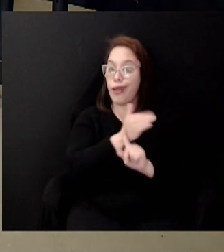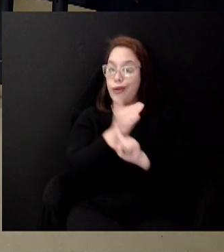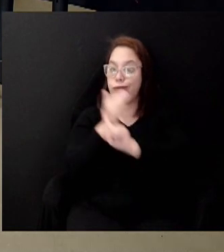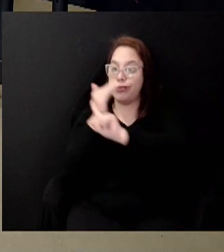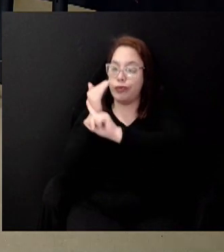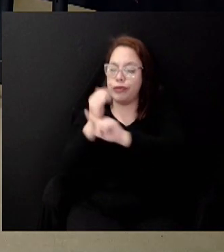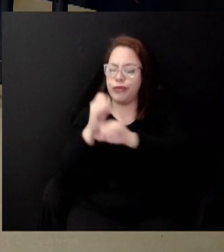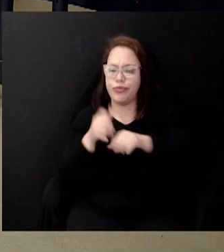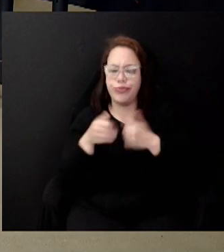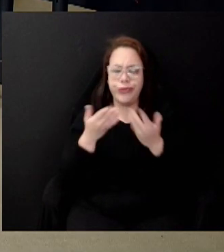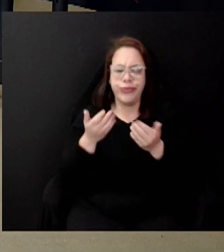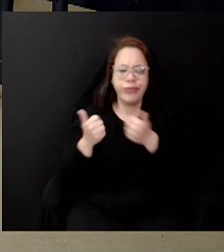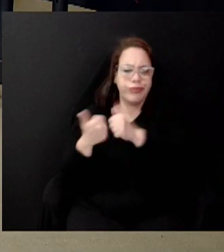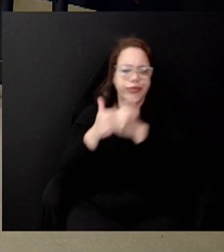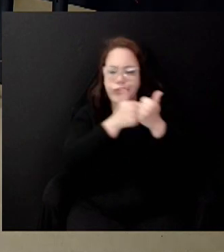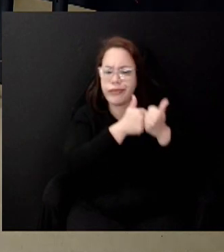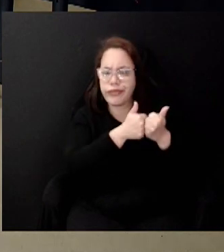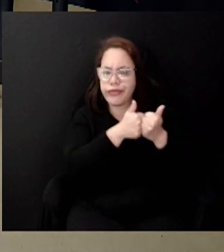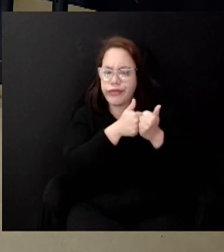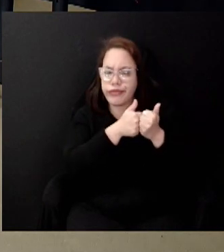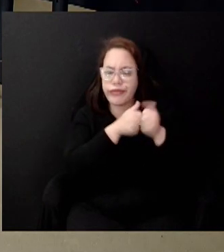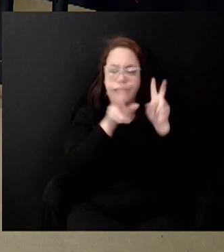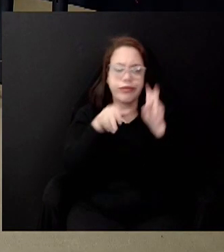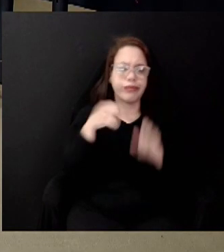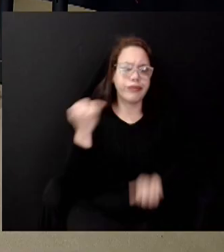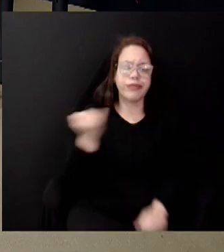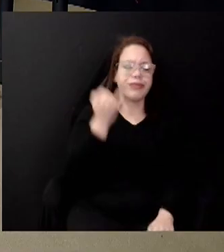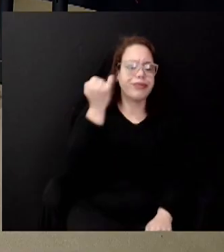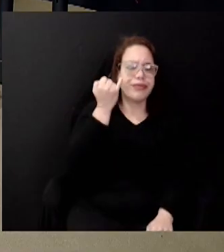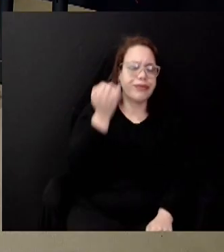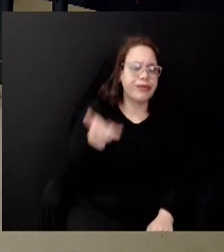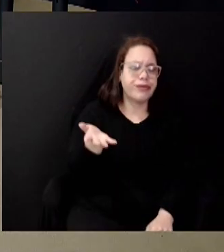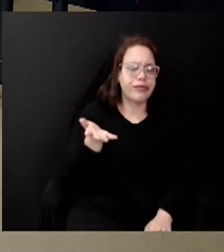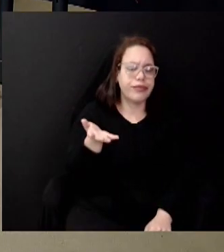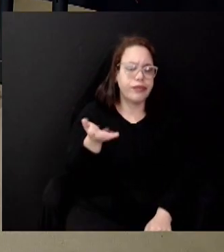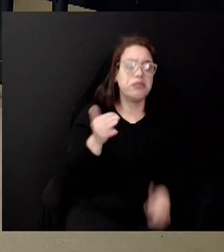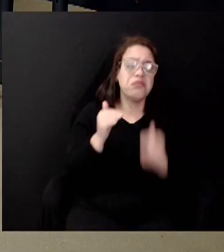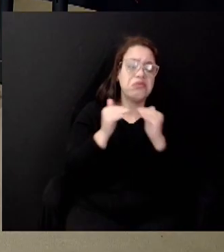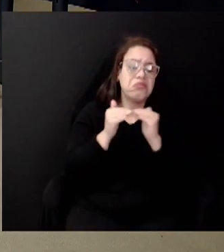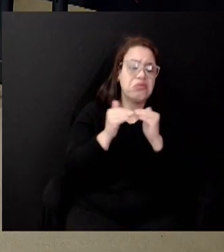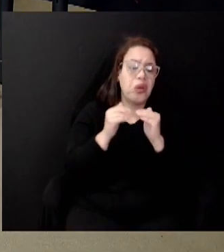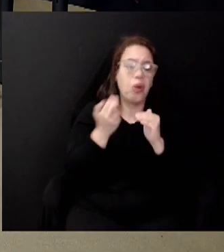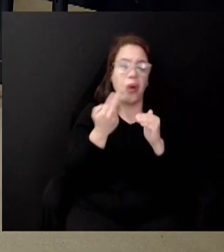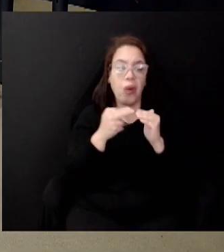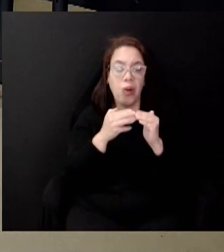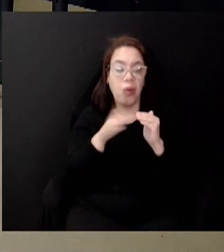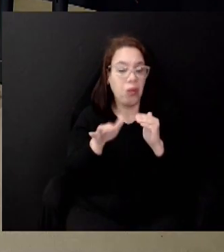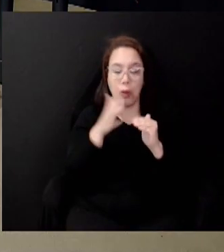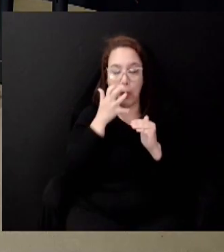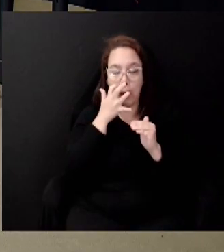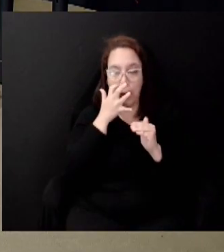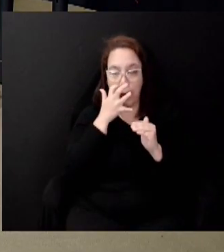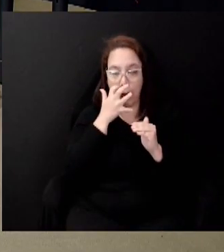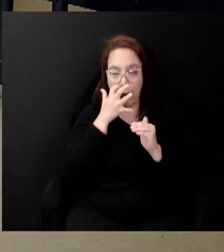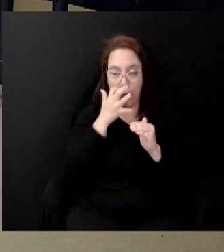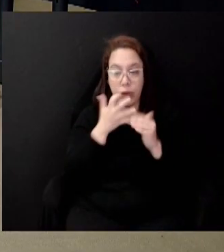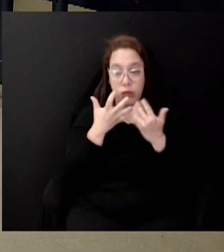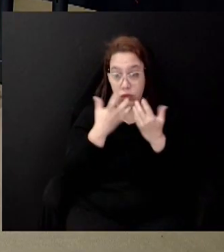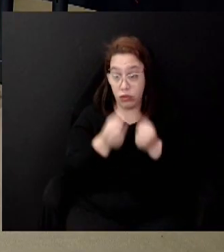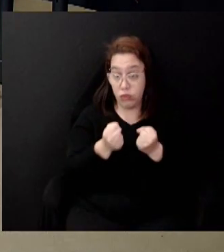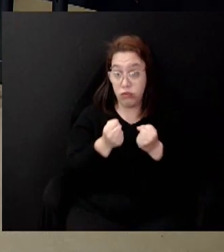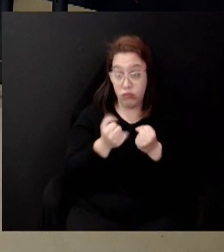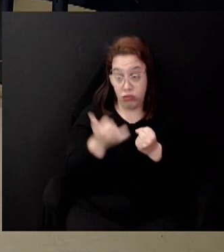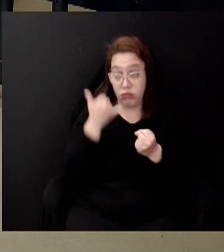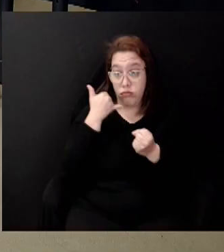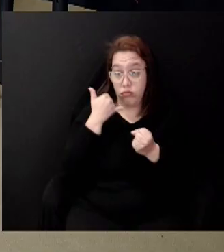avaliação sobre isso? Qual que é a importância? E se você concorda, né, em a gente aderir um aparelho